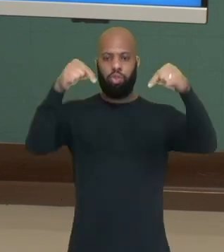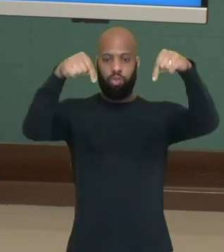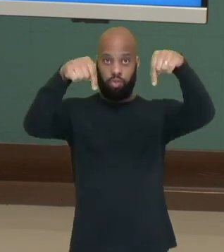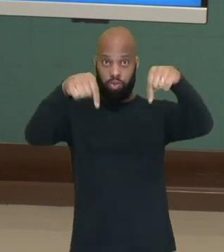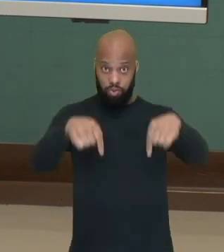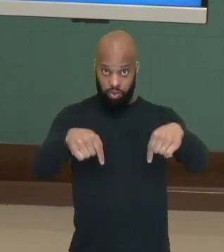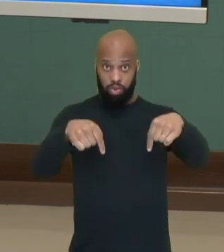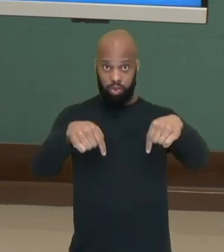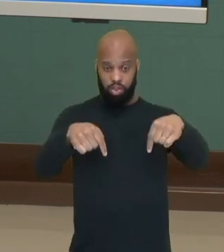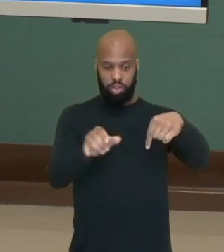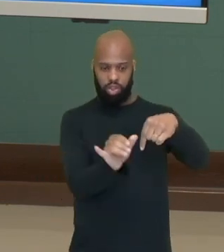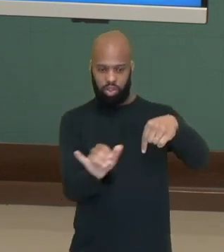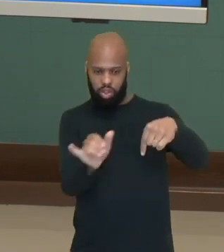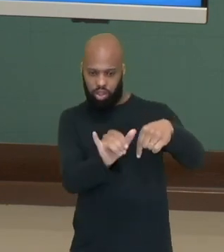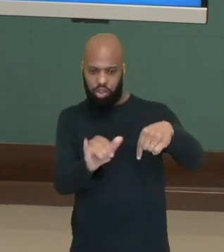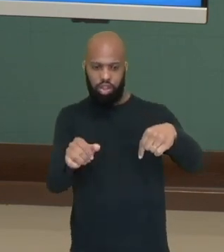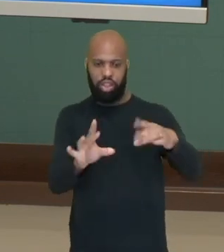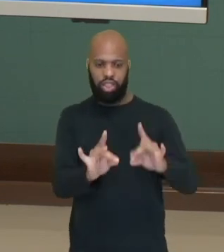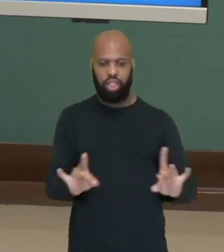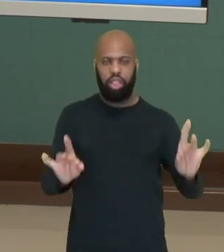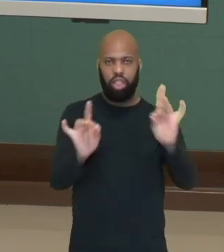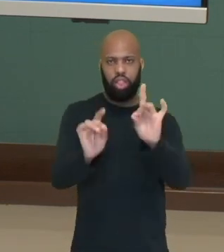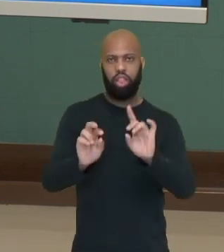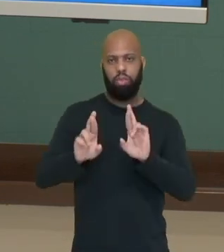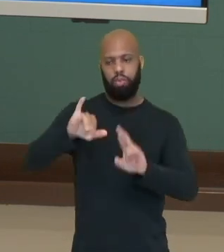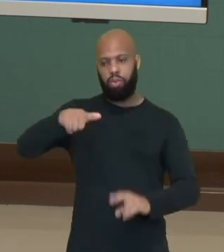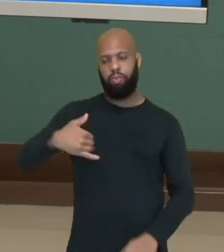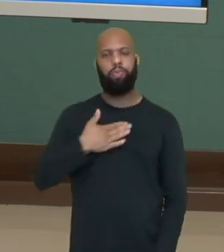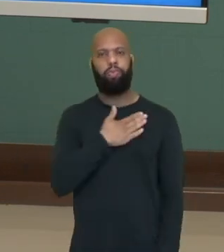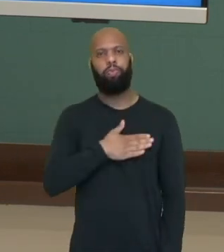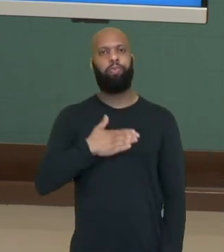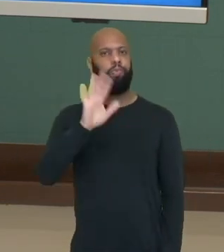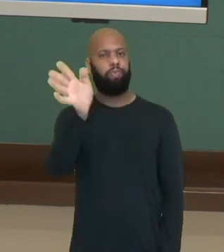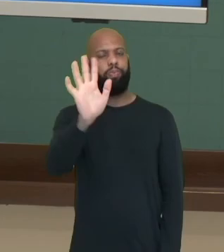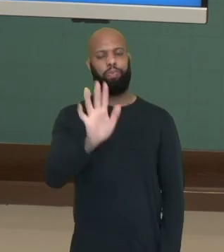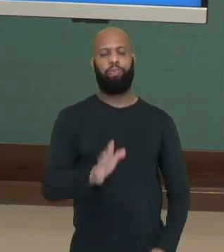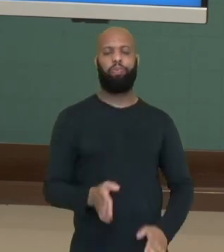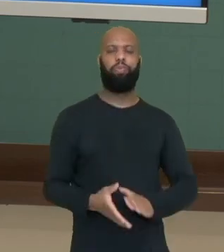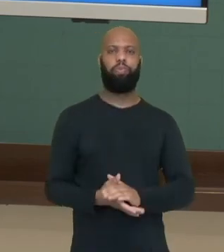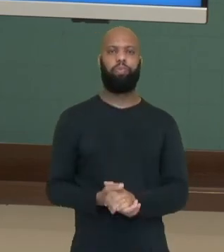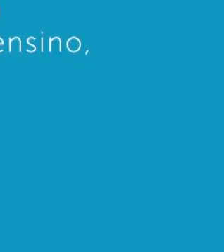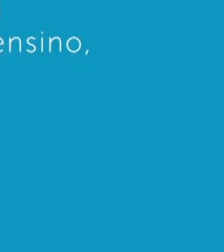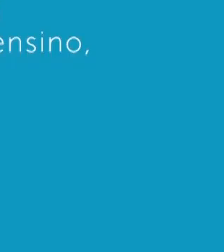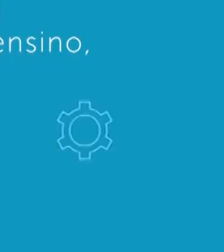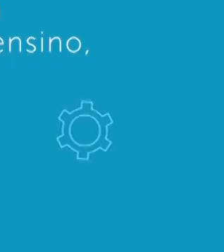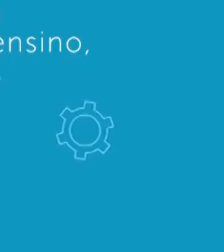nós falamos sobre eletrólise aquosa. Espero que vocês tenham gostado e até breve!